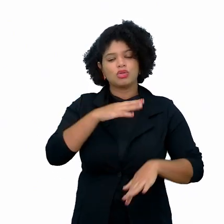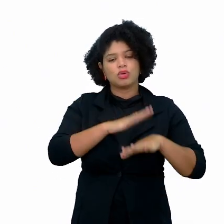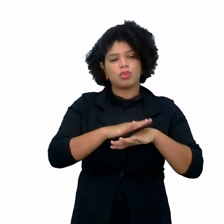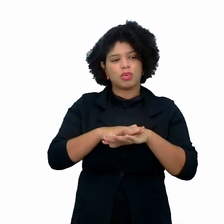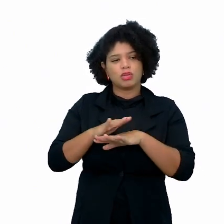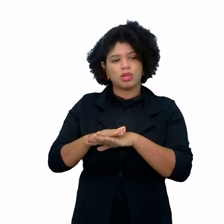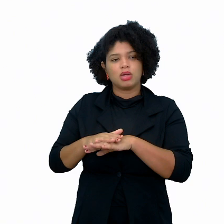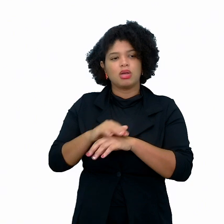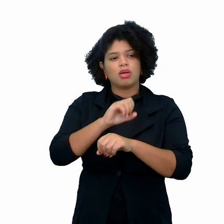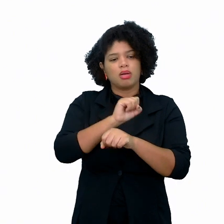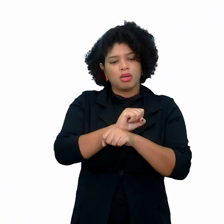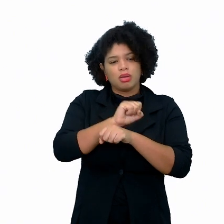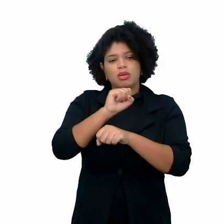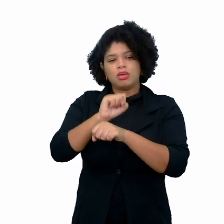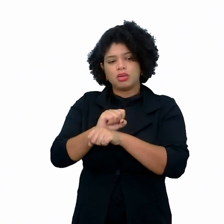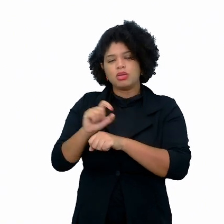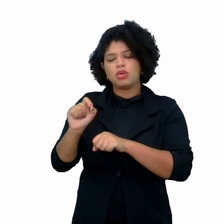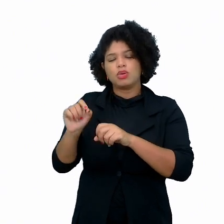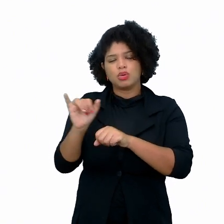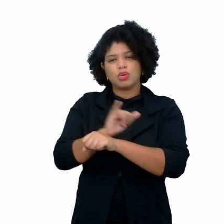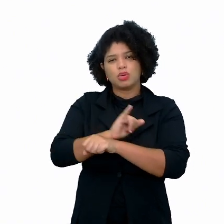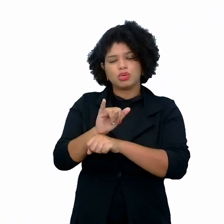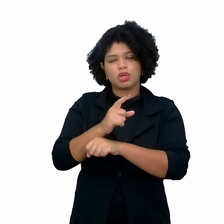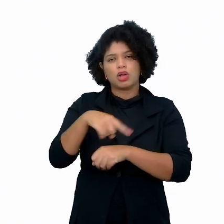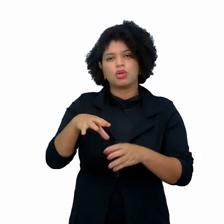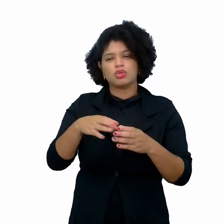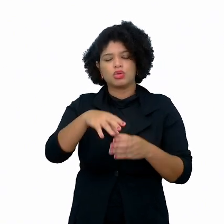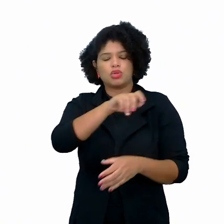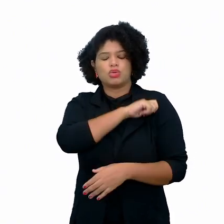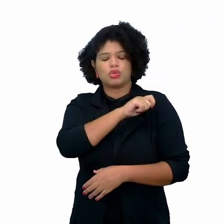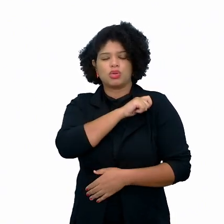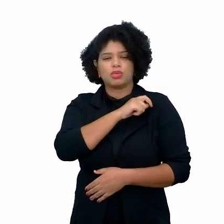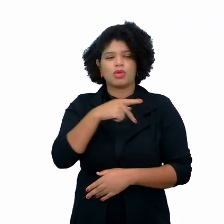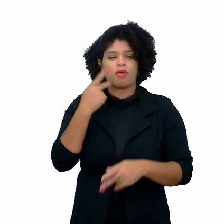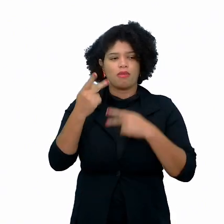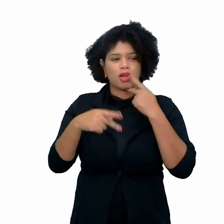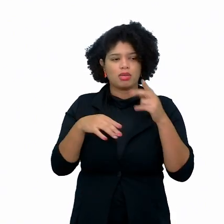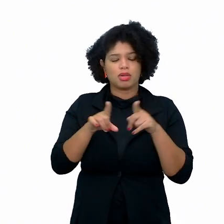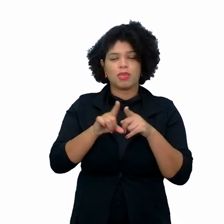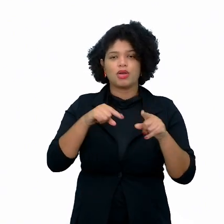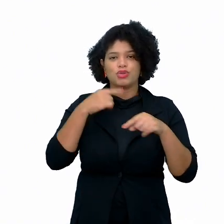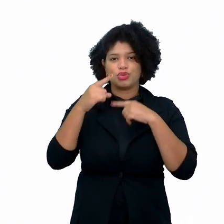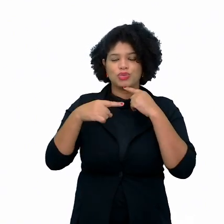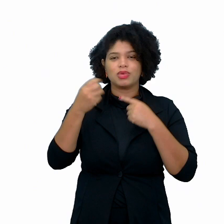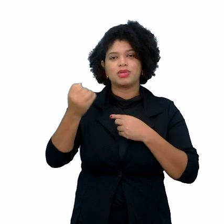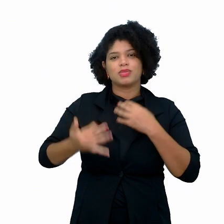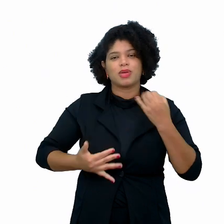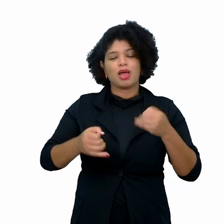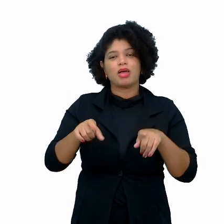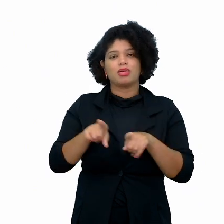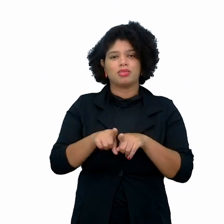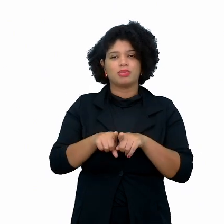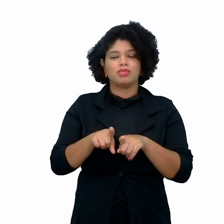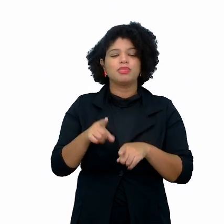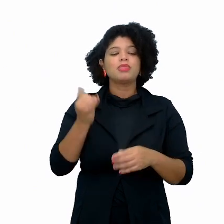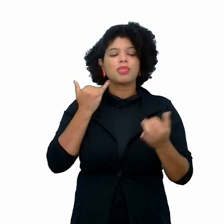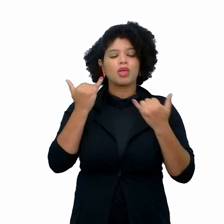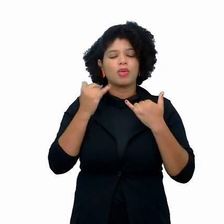paradas estratégicas para que as crianças comentem e tirem dúvidas e validem,